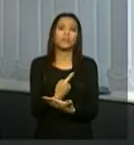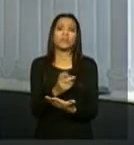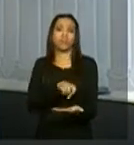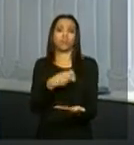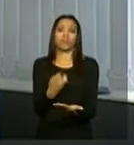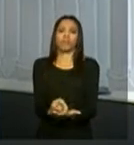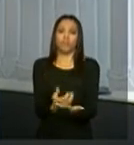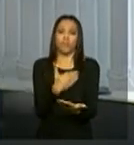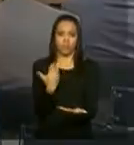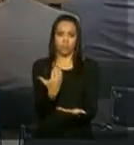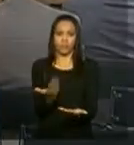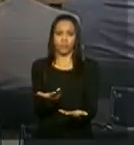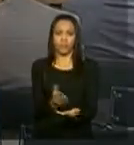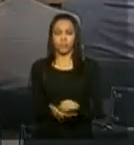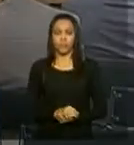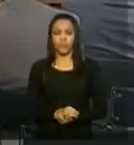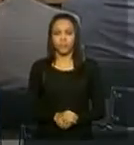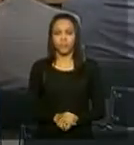amor